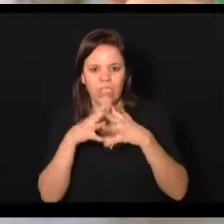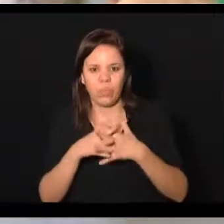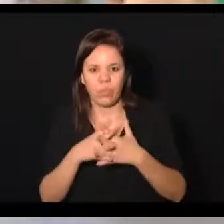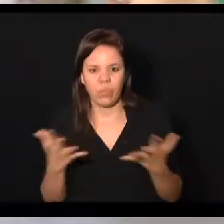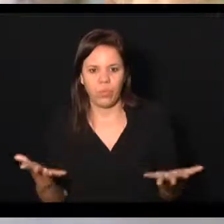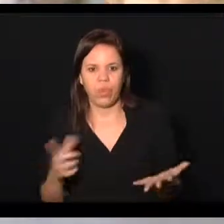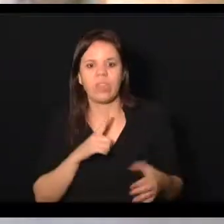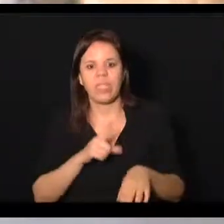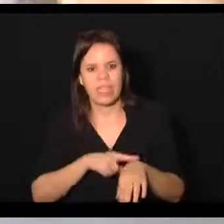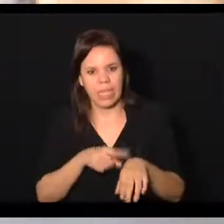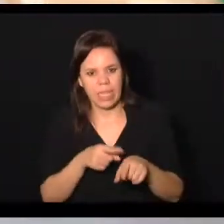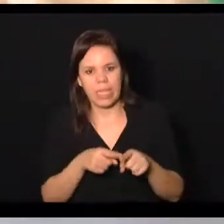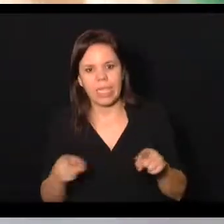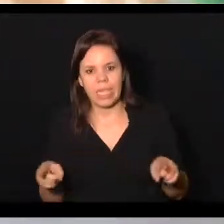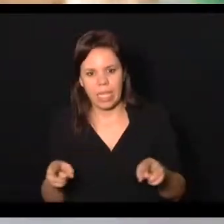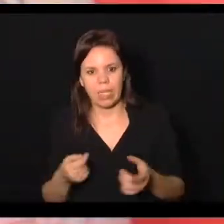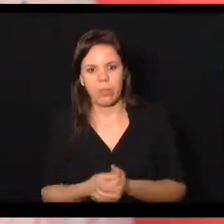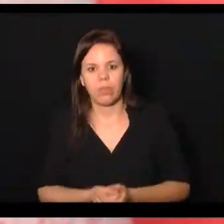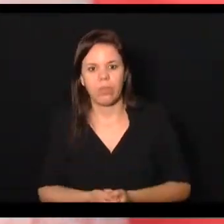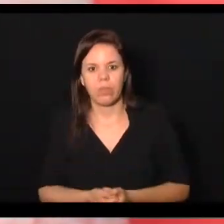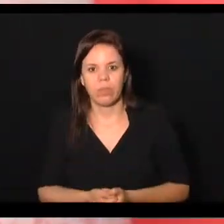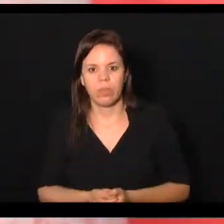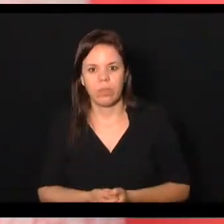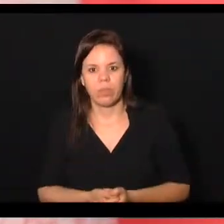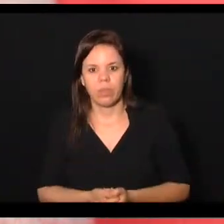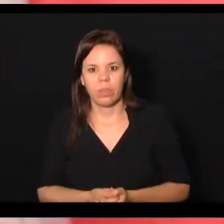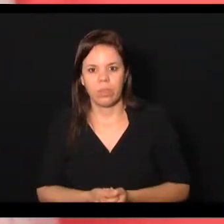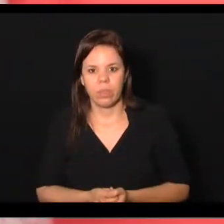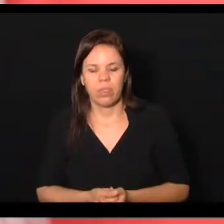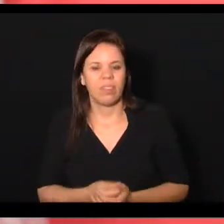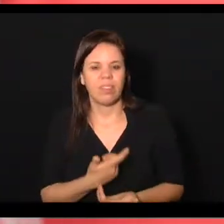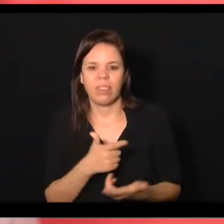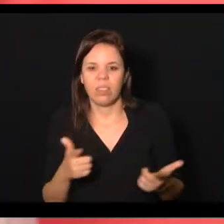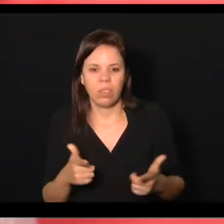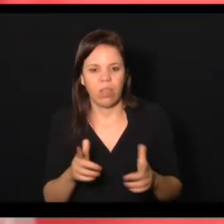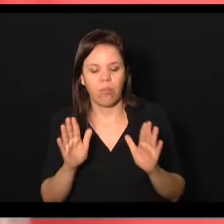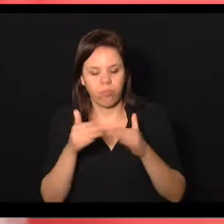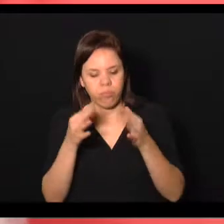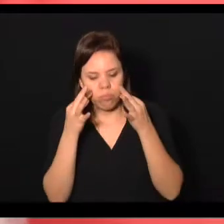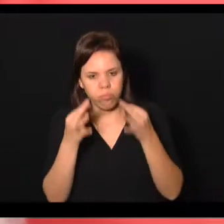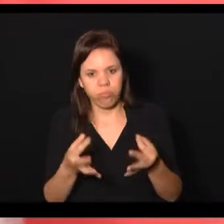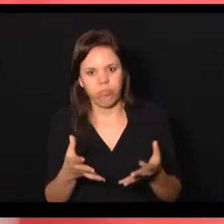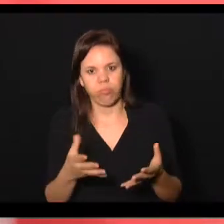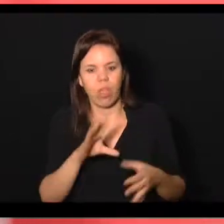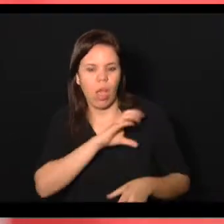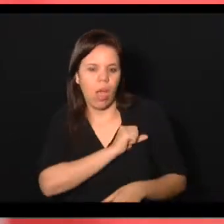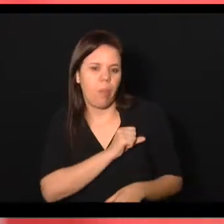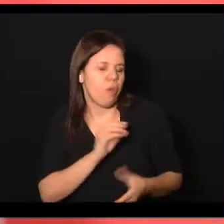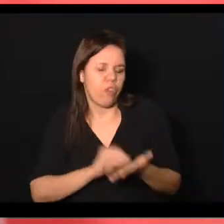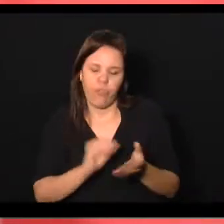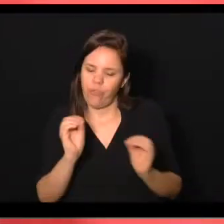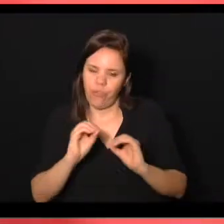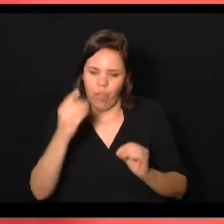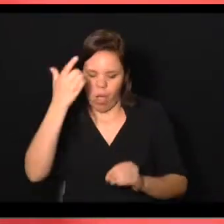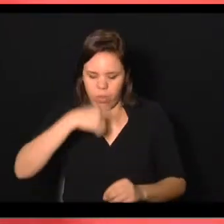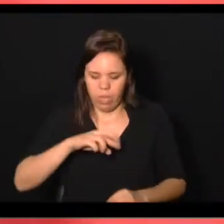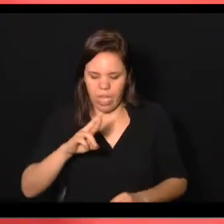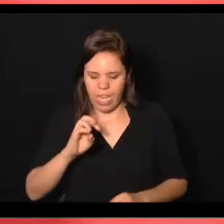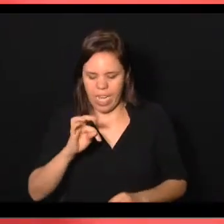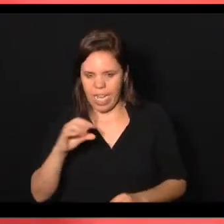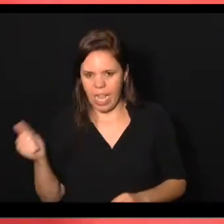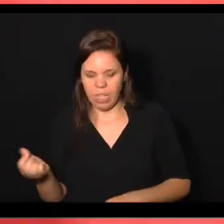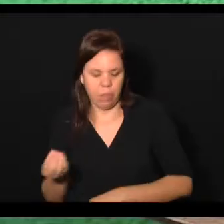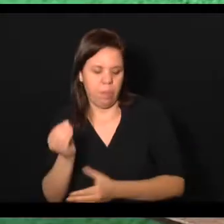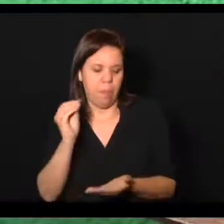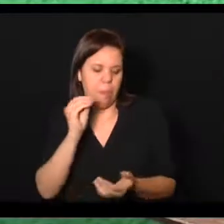exige tempo, exige dedicação. Dedicação é o que não falta para a Renata, e amor também. É tanto que ficou